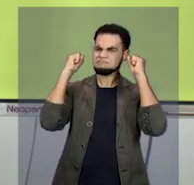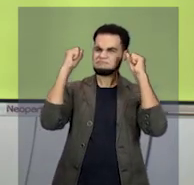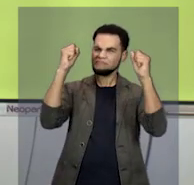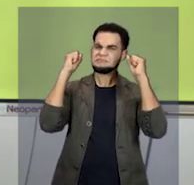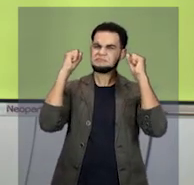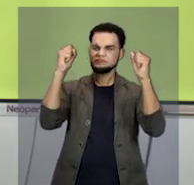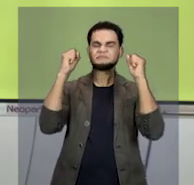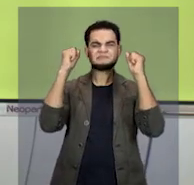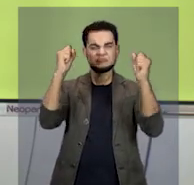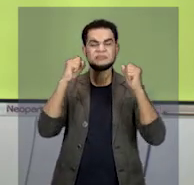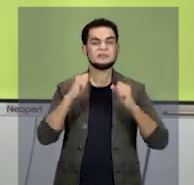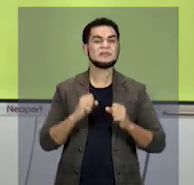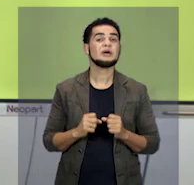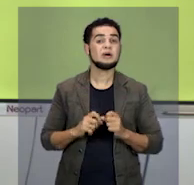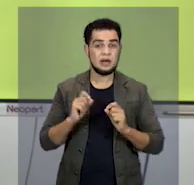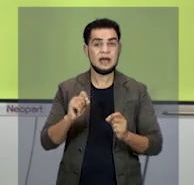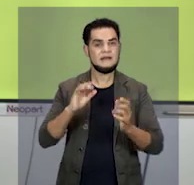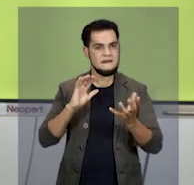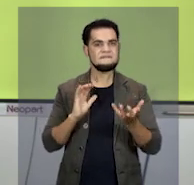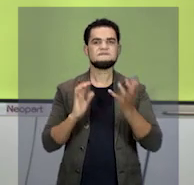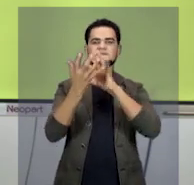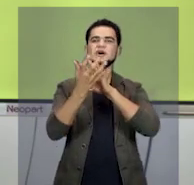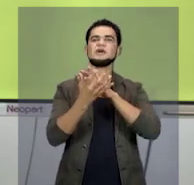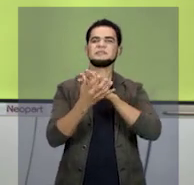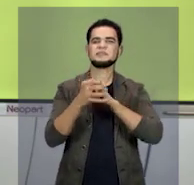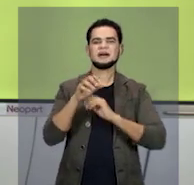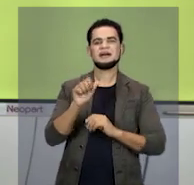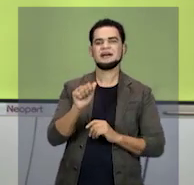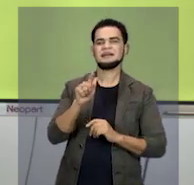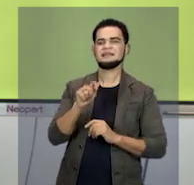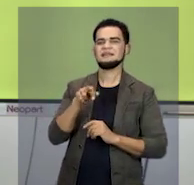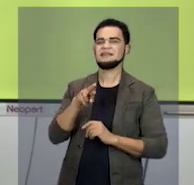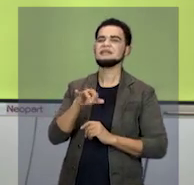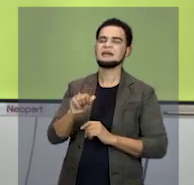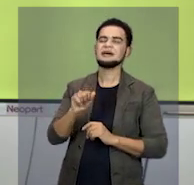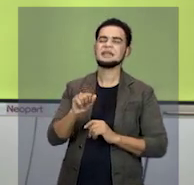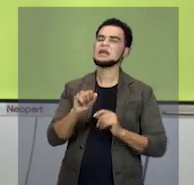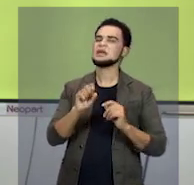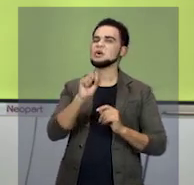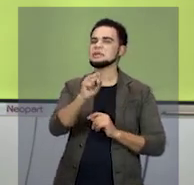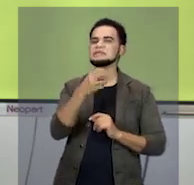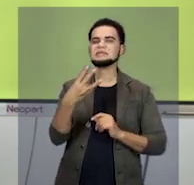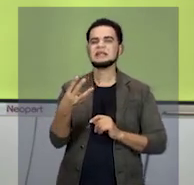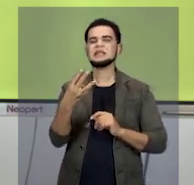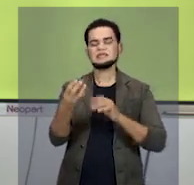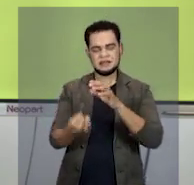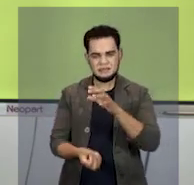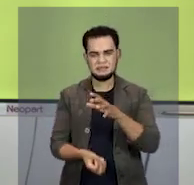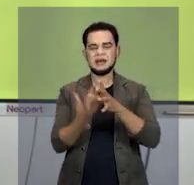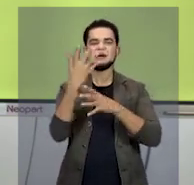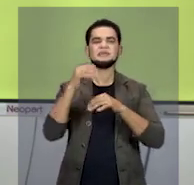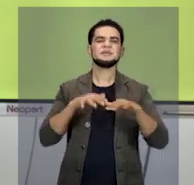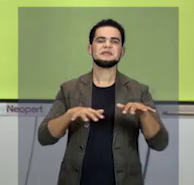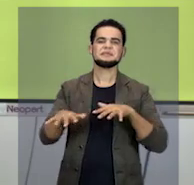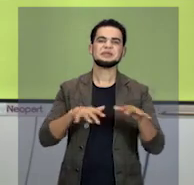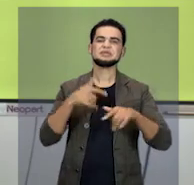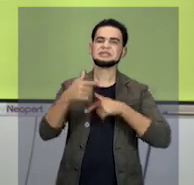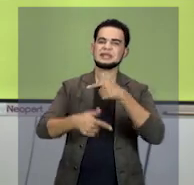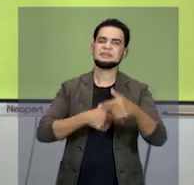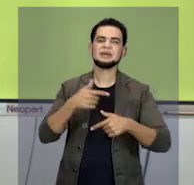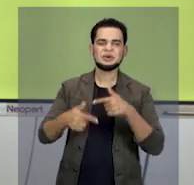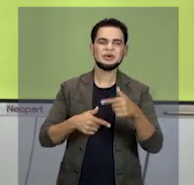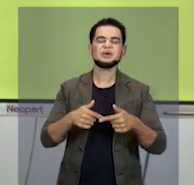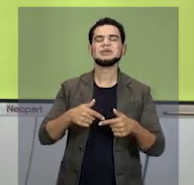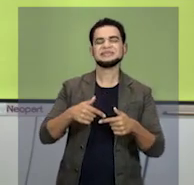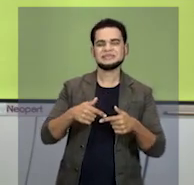reivindicavam, né, a reforma agrária, dando origem em 83 ao movimento dos trabalhadores sem terra, né, o